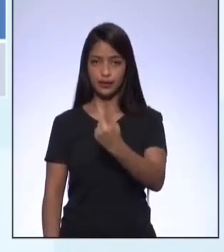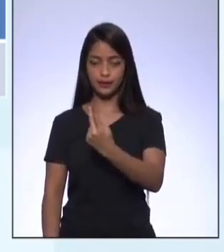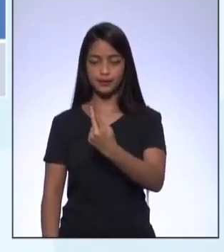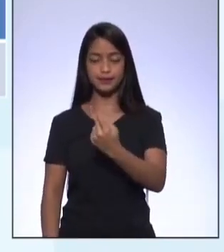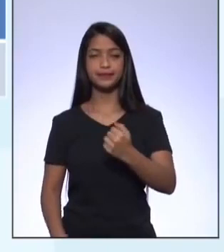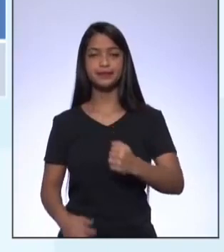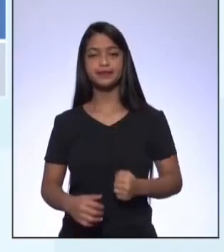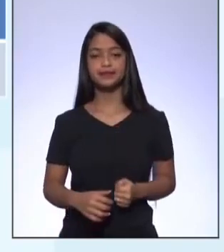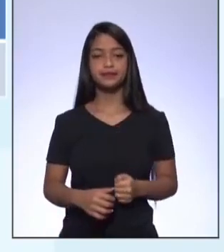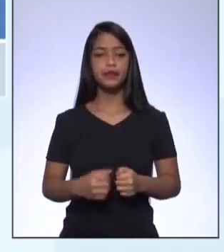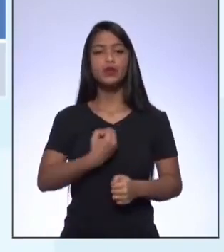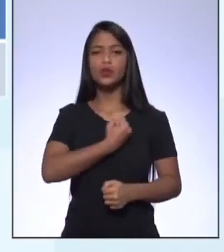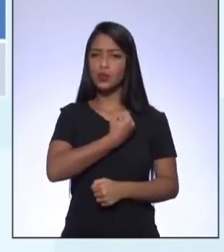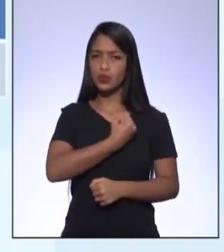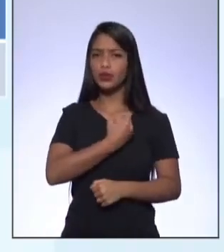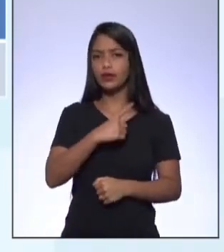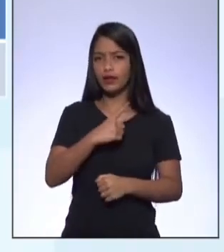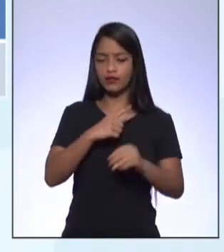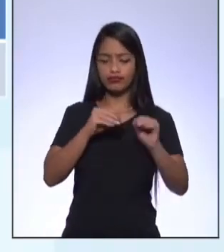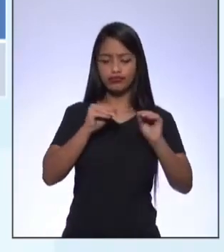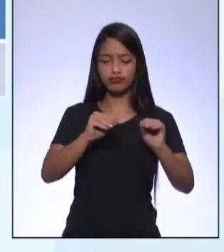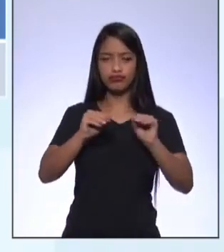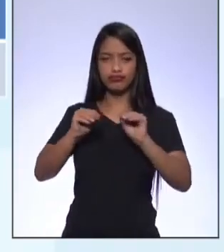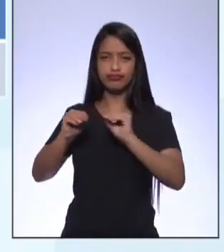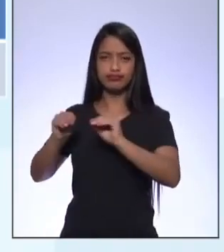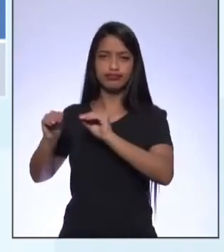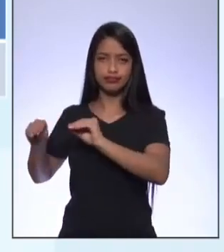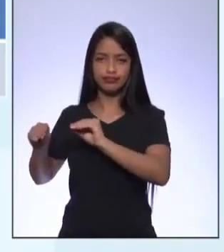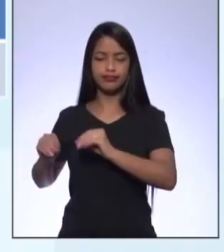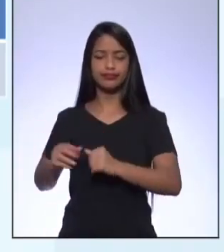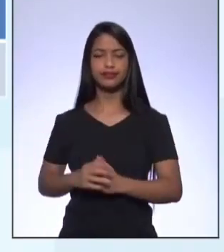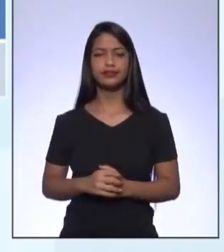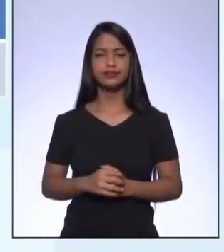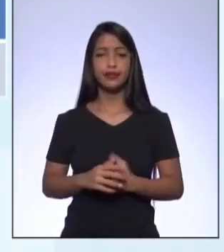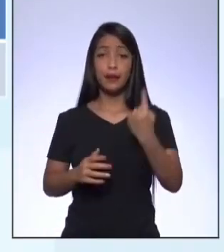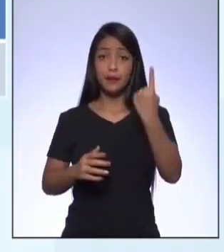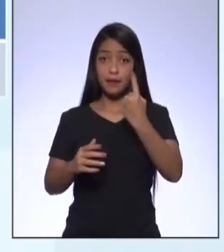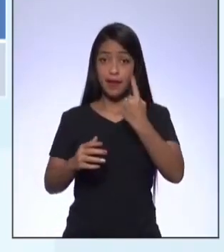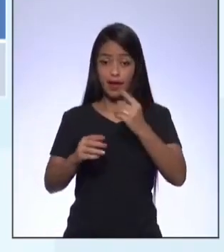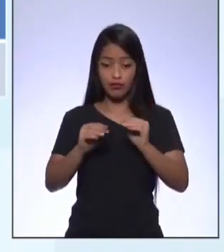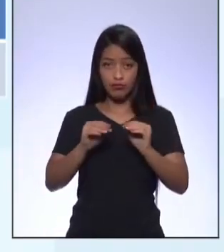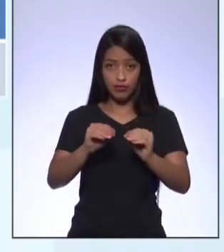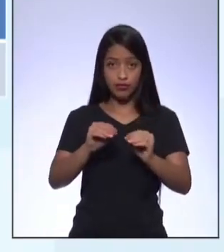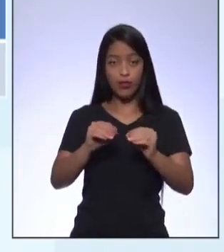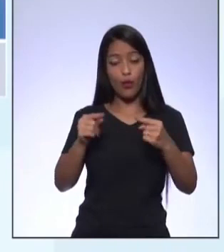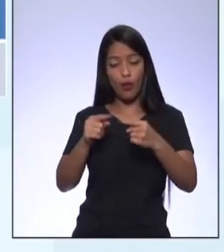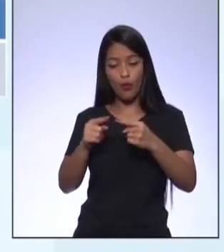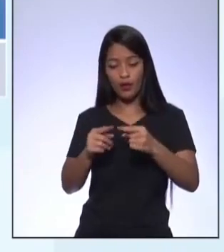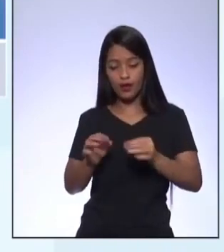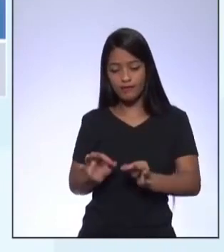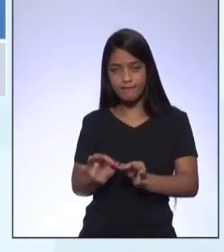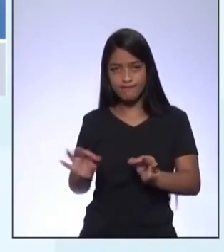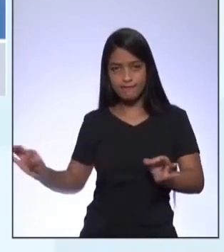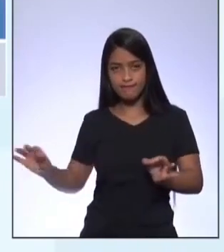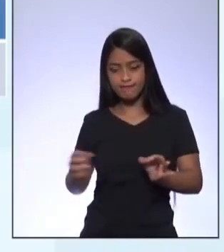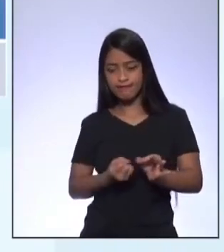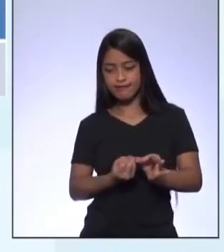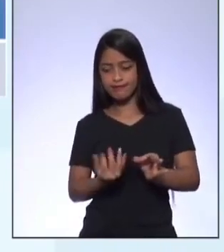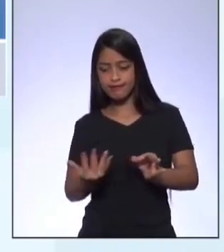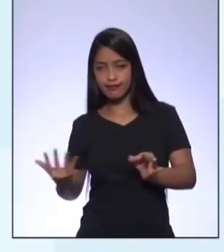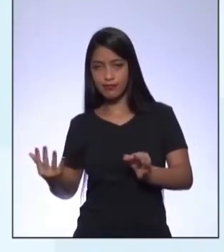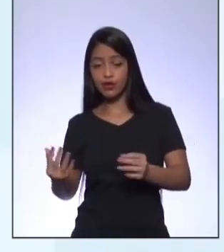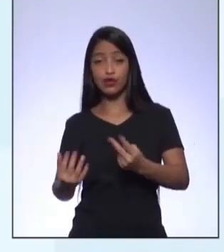H. Também conforme as coordenadas que aparecem aí. Primeiro valor sempre abscissa, segundo valor sempre ordenada.